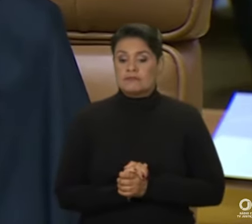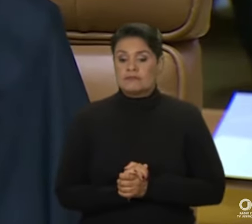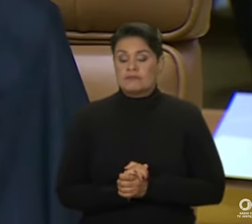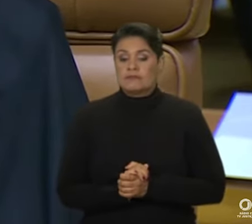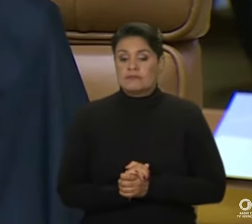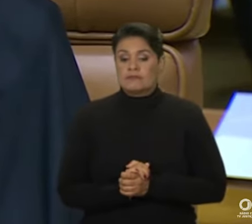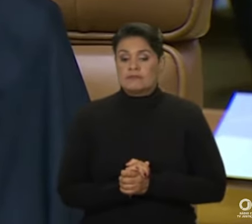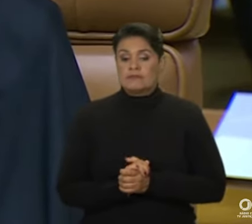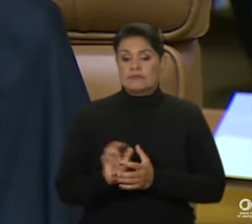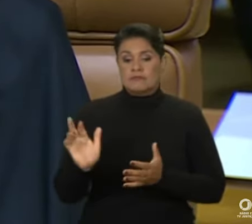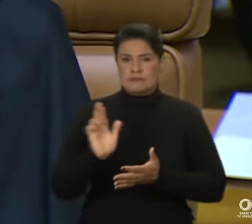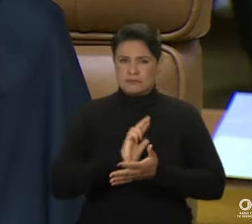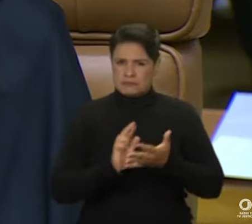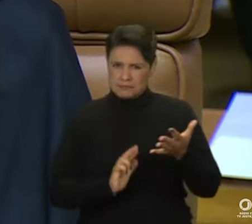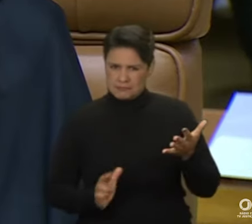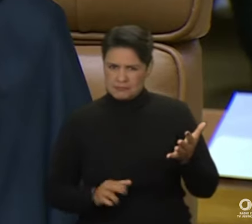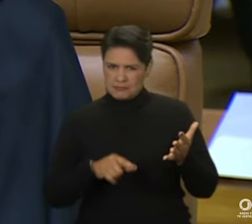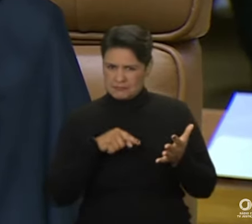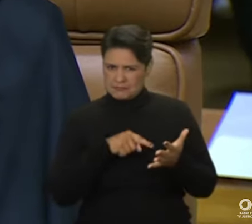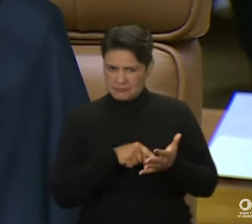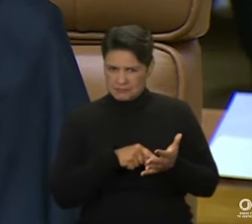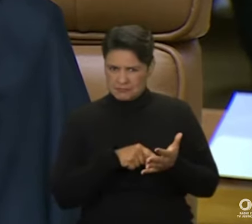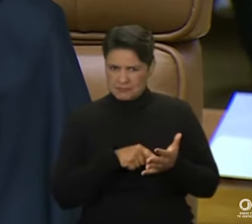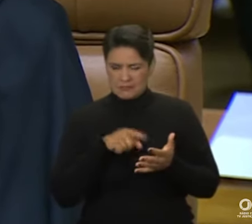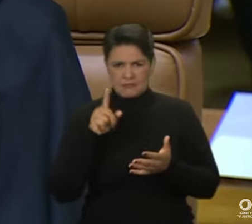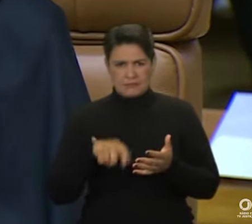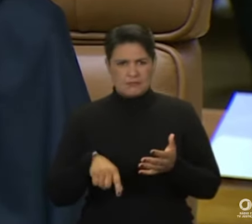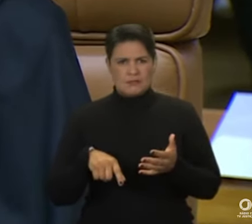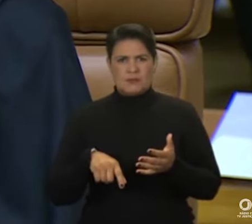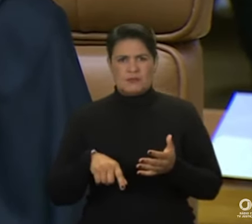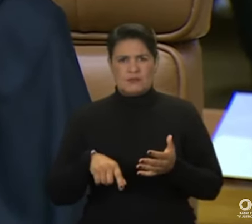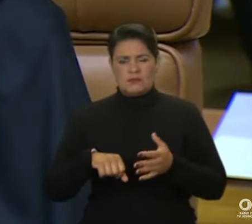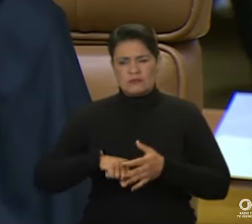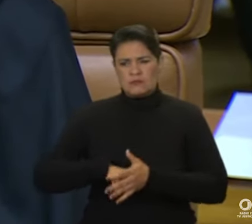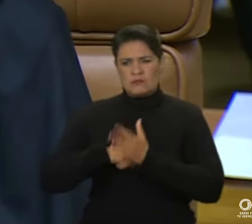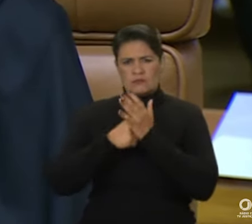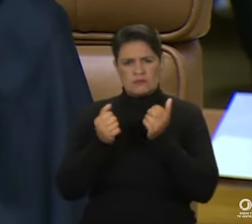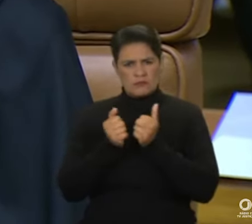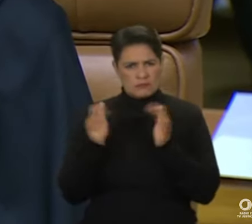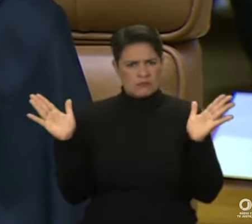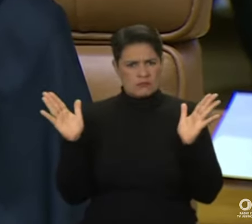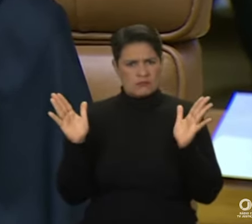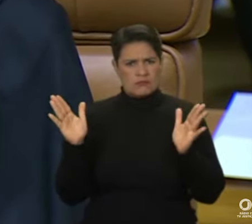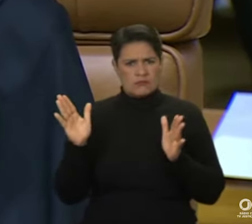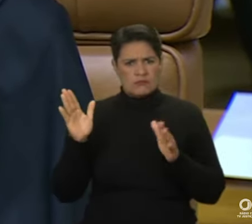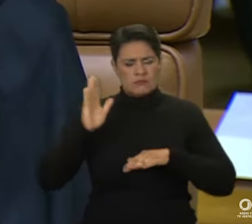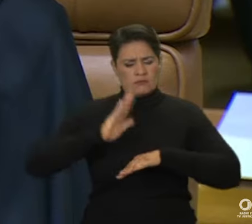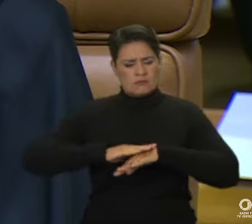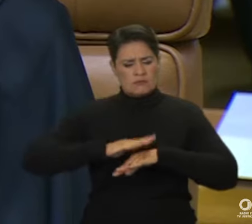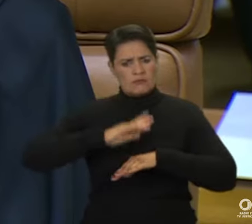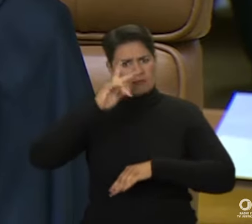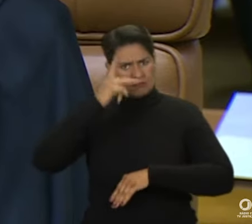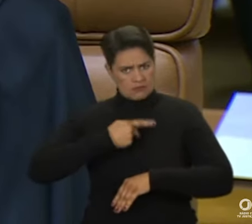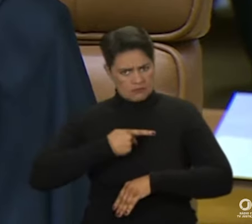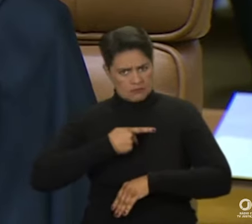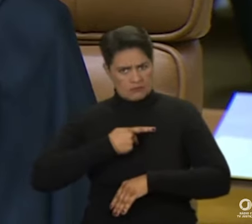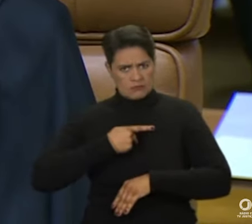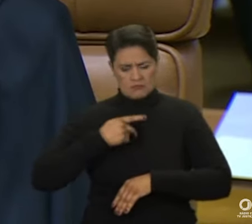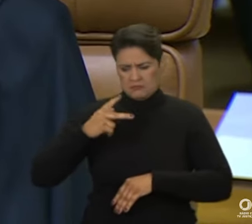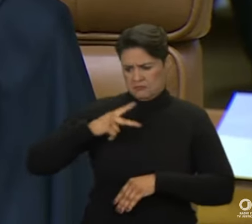não promoveram quebras dos sigilos dos réus, nem invadiram sua privacidade. Ao contrário, tais